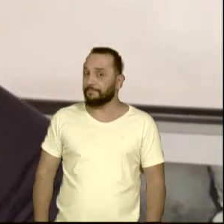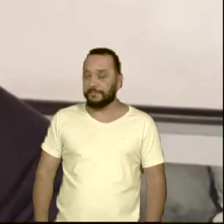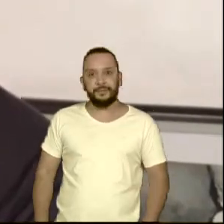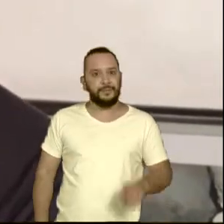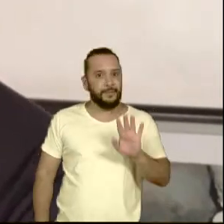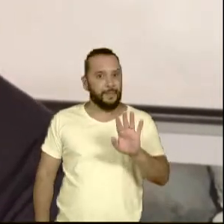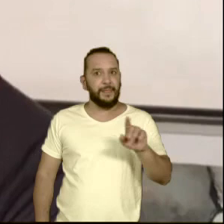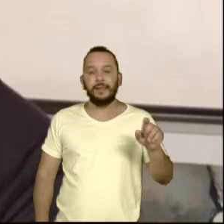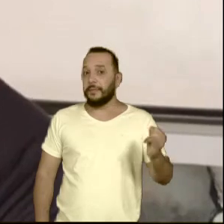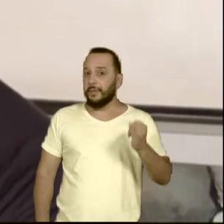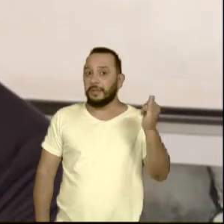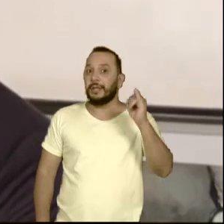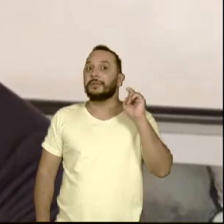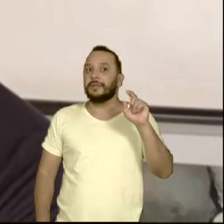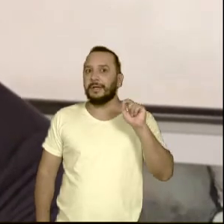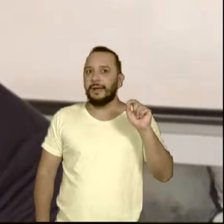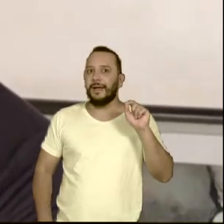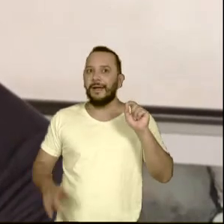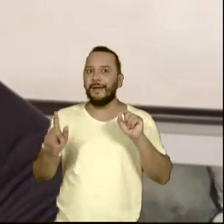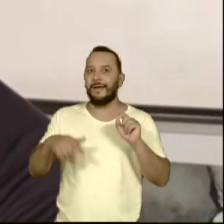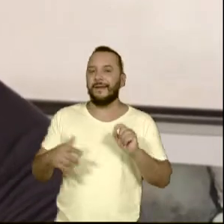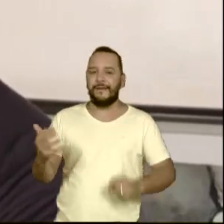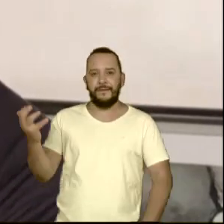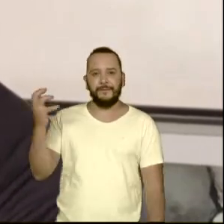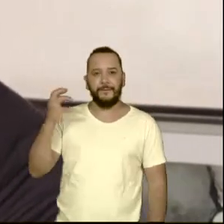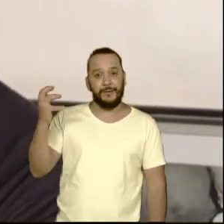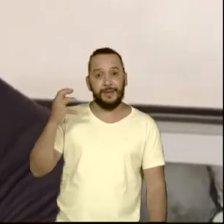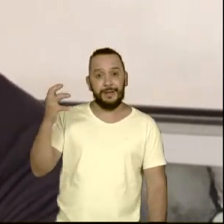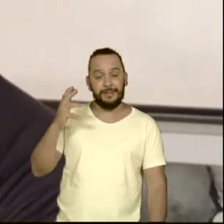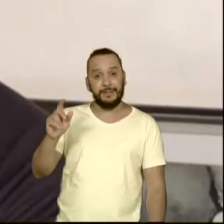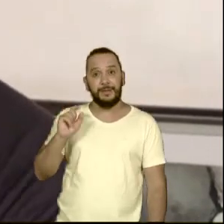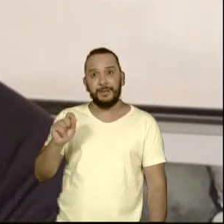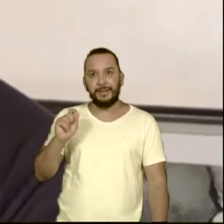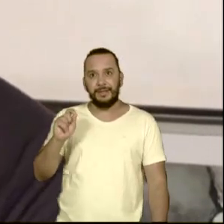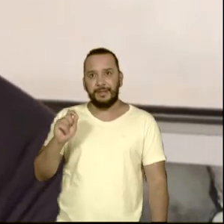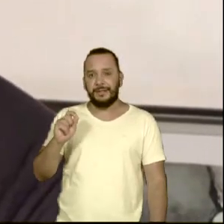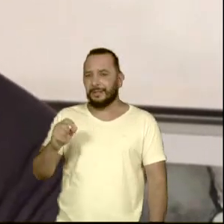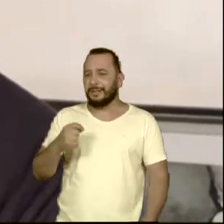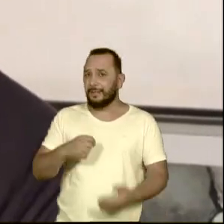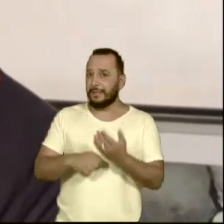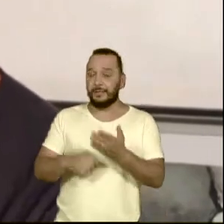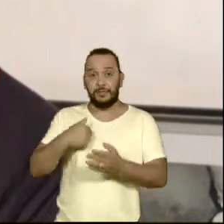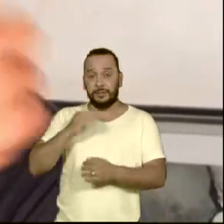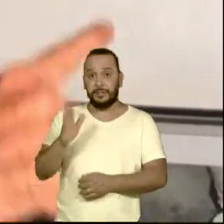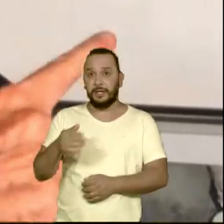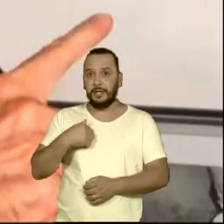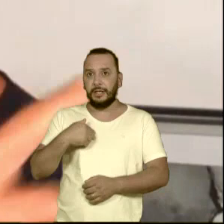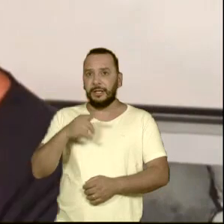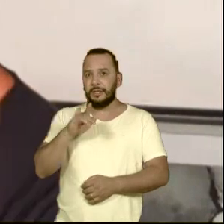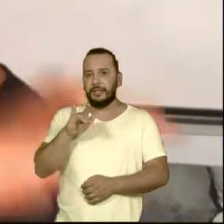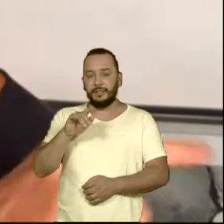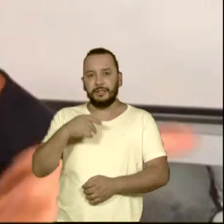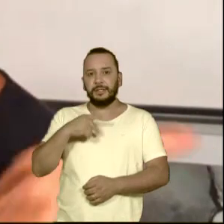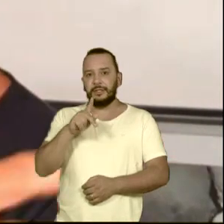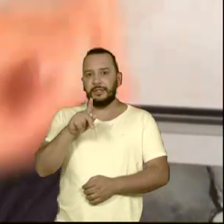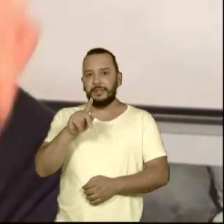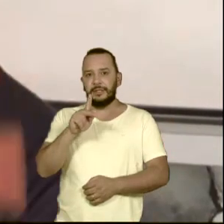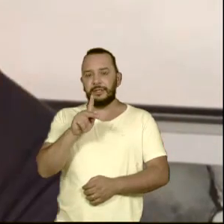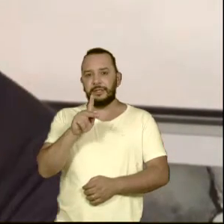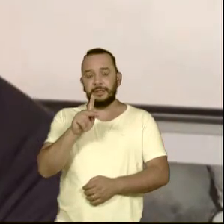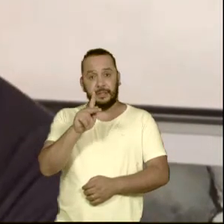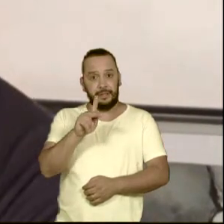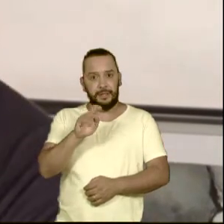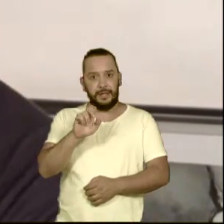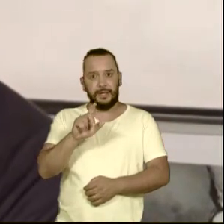contar que isso também vem de uma influência grande do genial Carol Spiney, aquele cara que eu falei que com 80